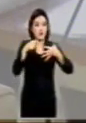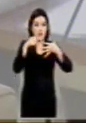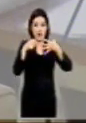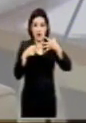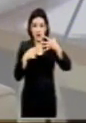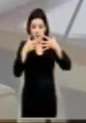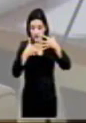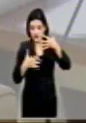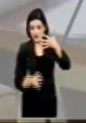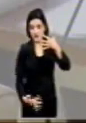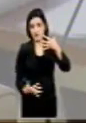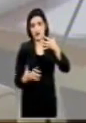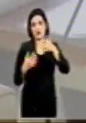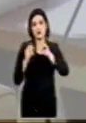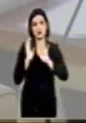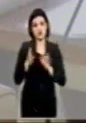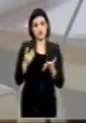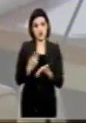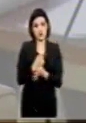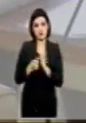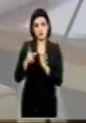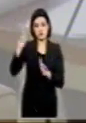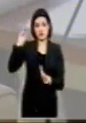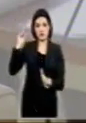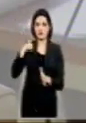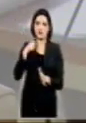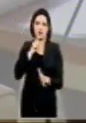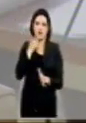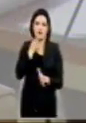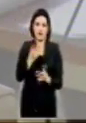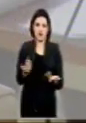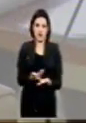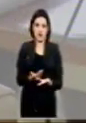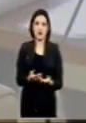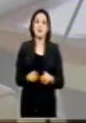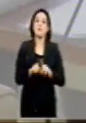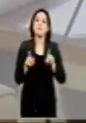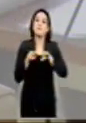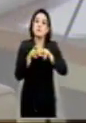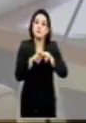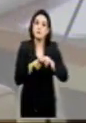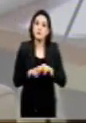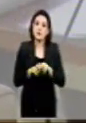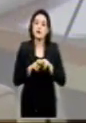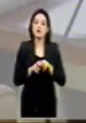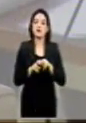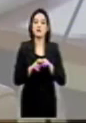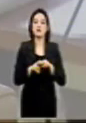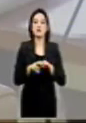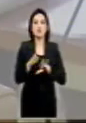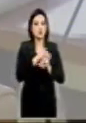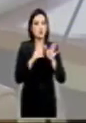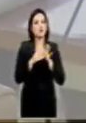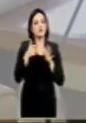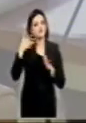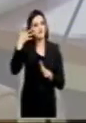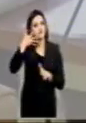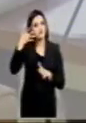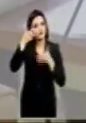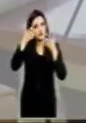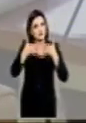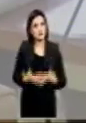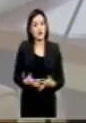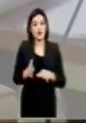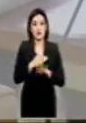precedentes nesta direção e me escuso de mencionar. Por isso, senhor presidente, diante do exposto, as declarações